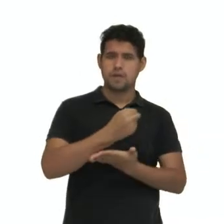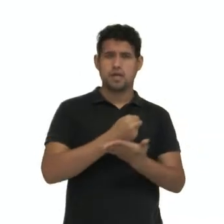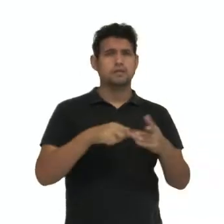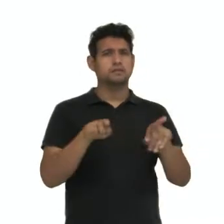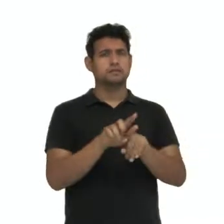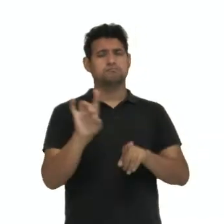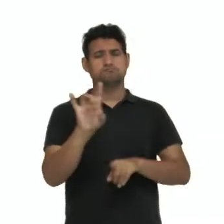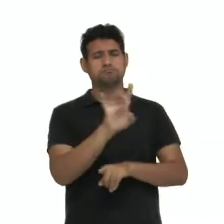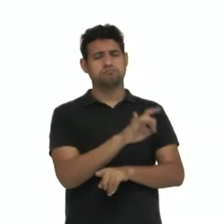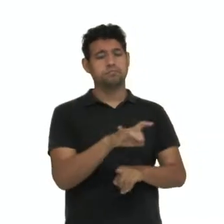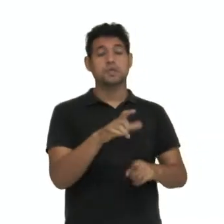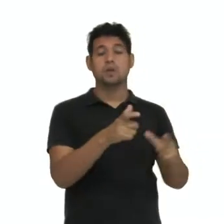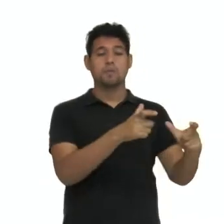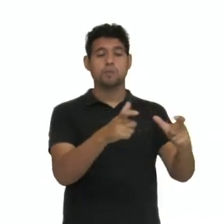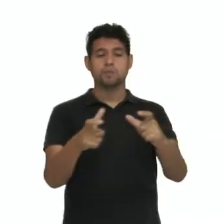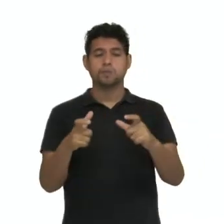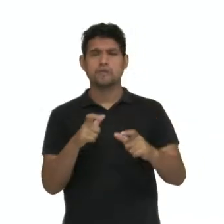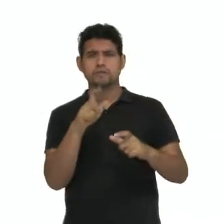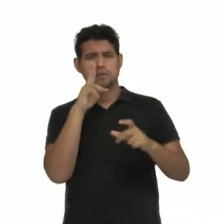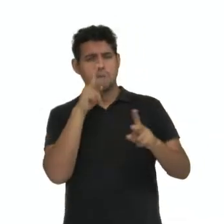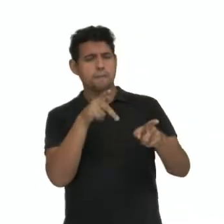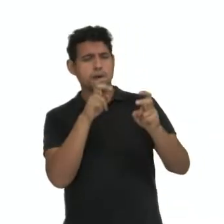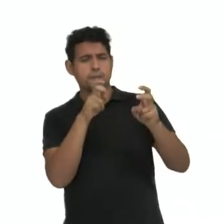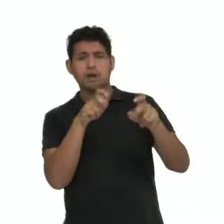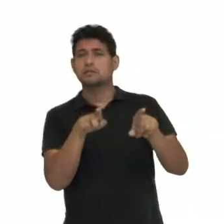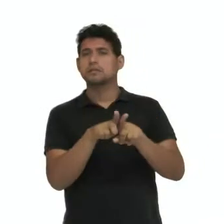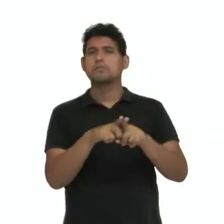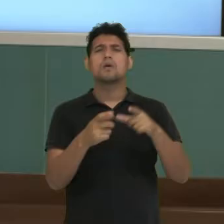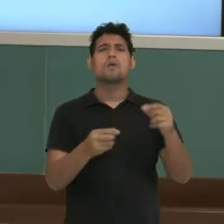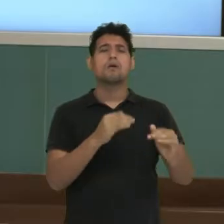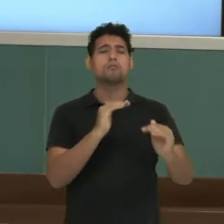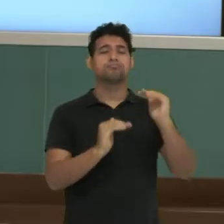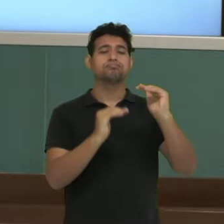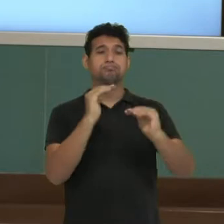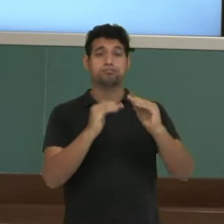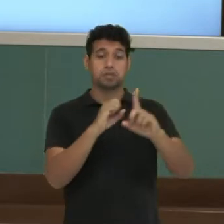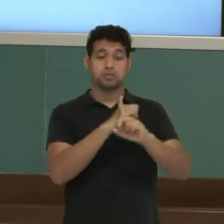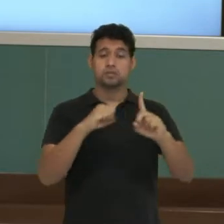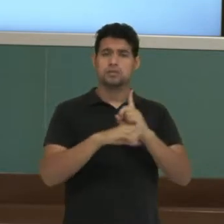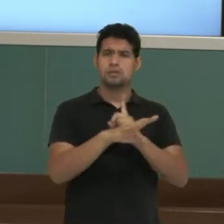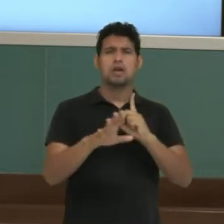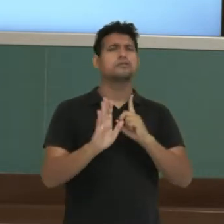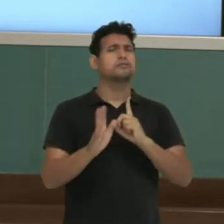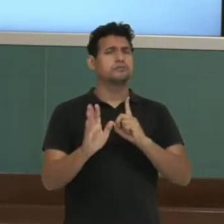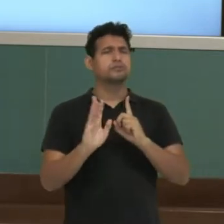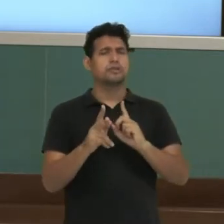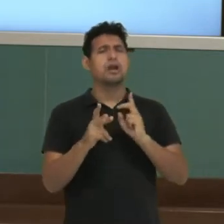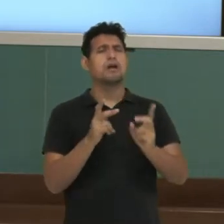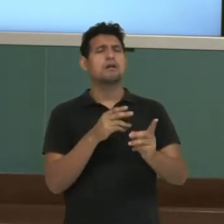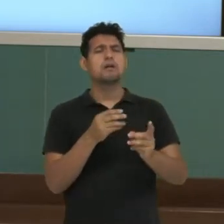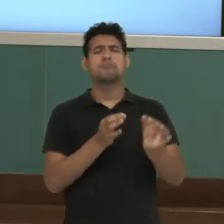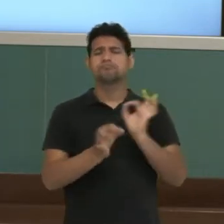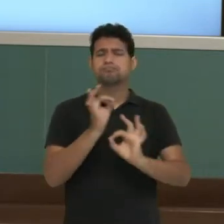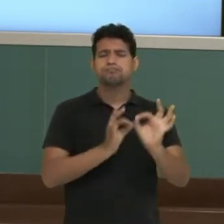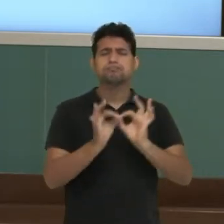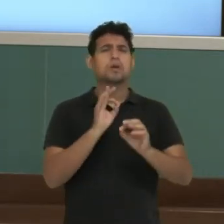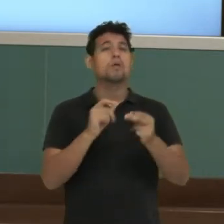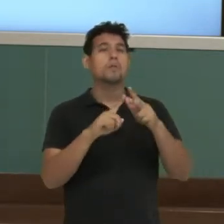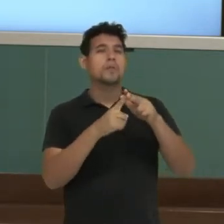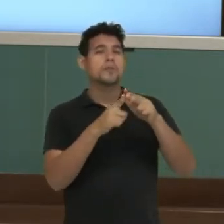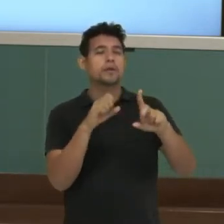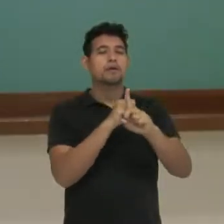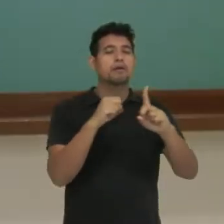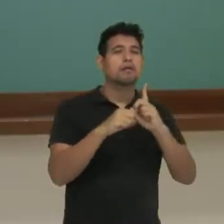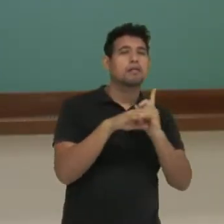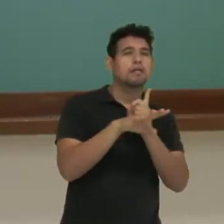cada lugar. Então, quando você observa os graus de que uma sociedade está organizada, a formatação dessa